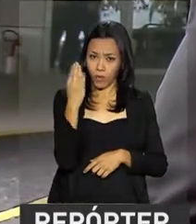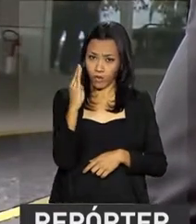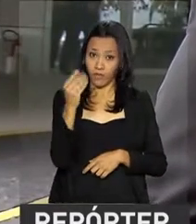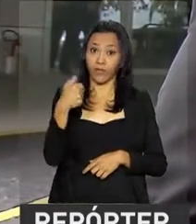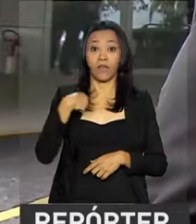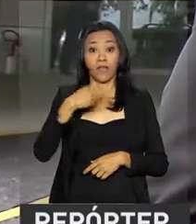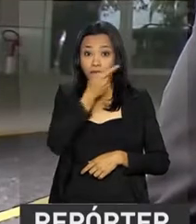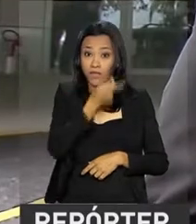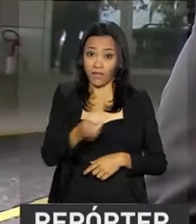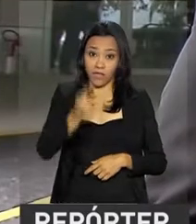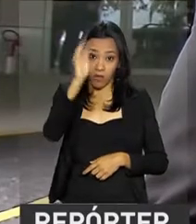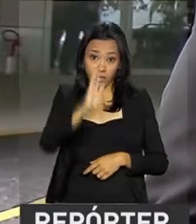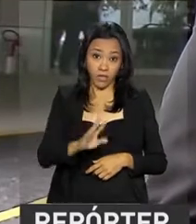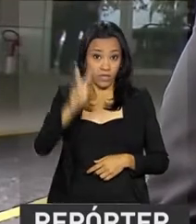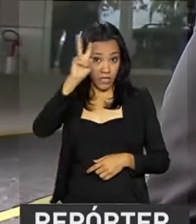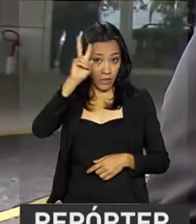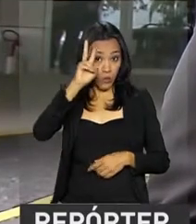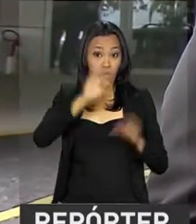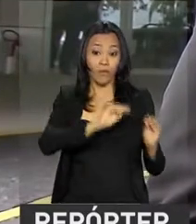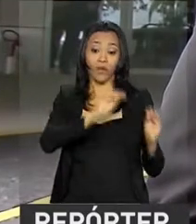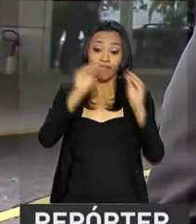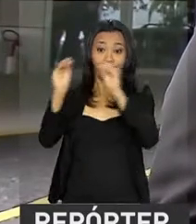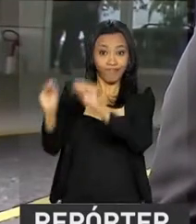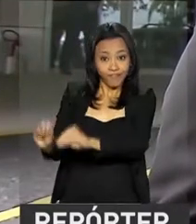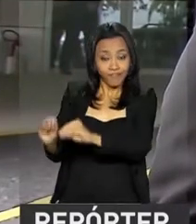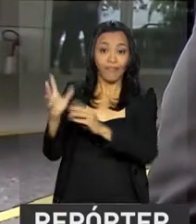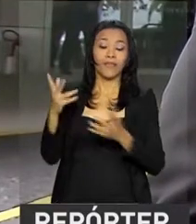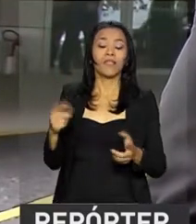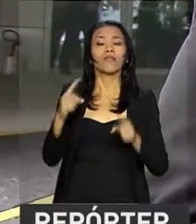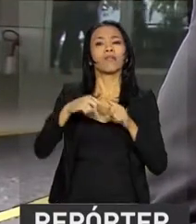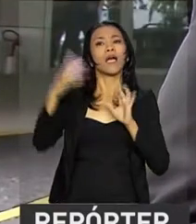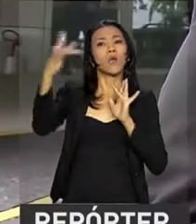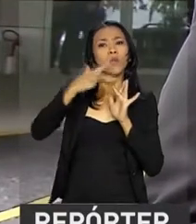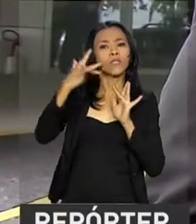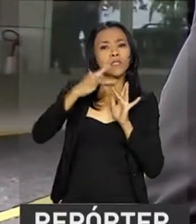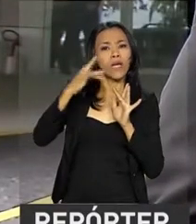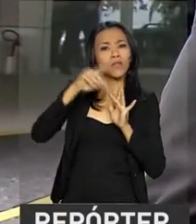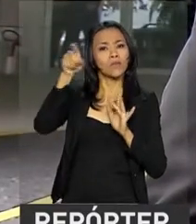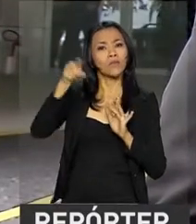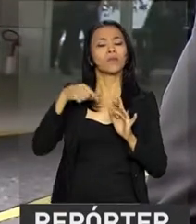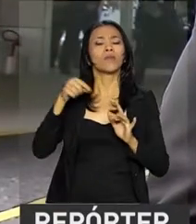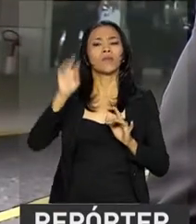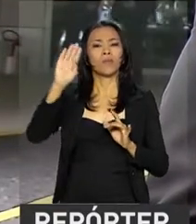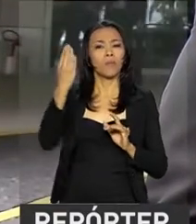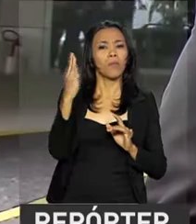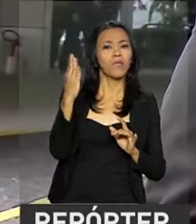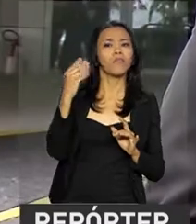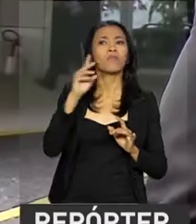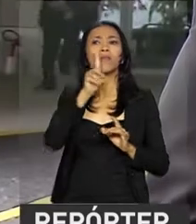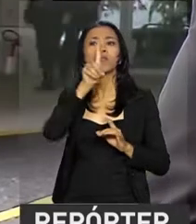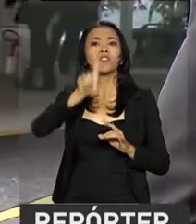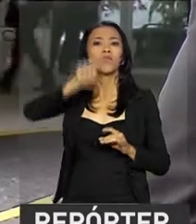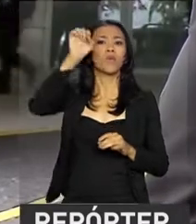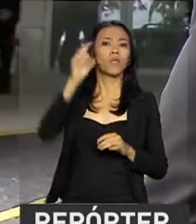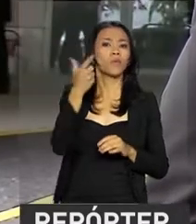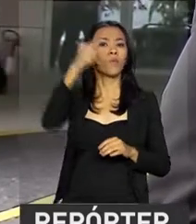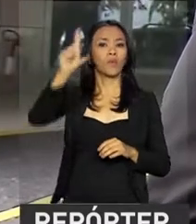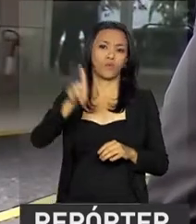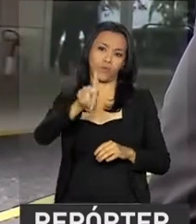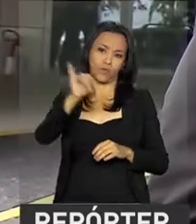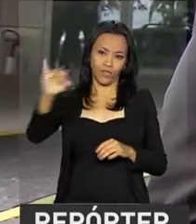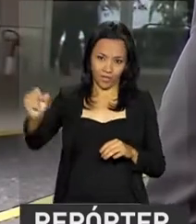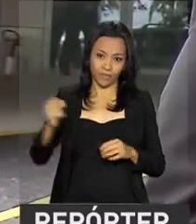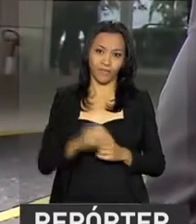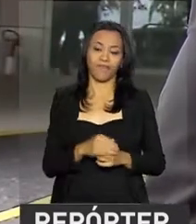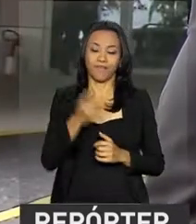nesta segunda-feira foi adiada e o governo brasileiro está em contato com as autoridades bolivianas para a definição de uma nova data. De